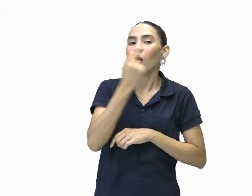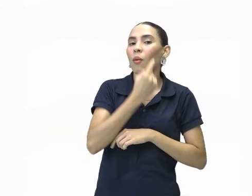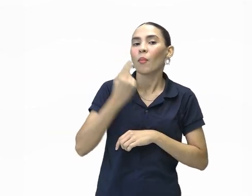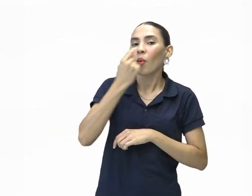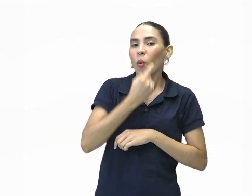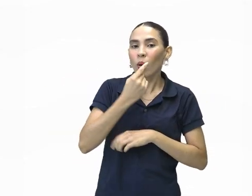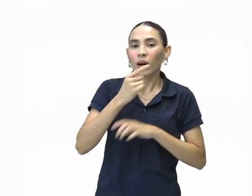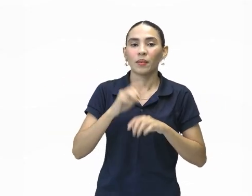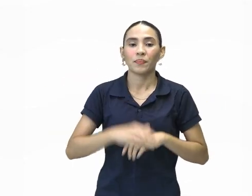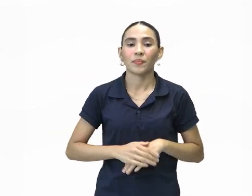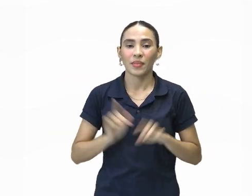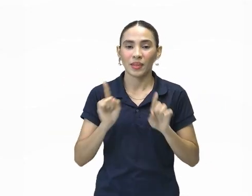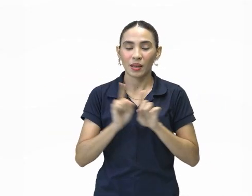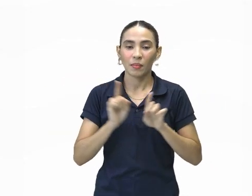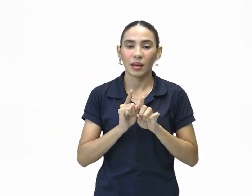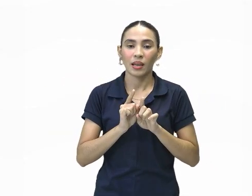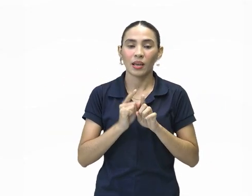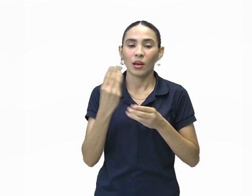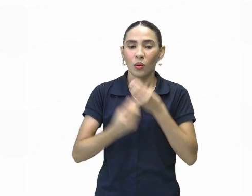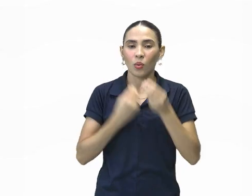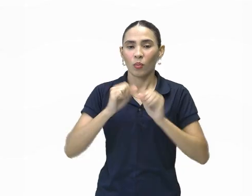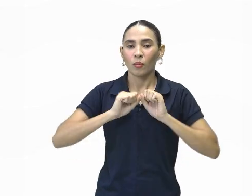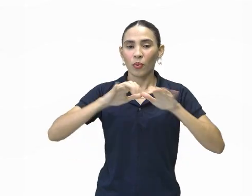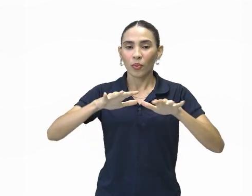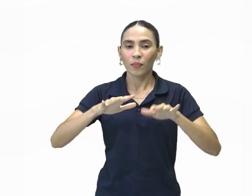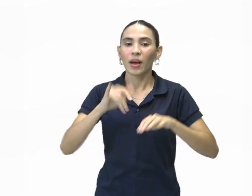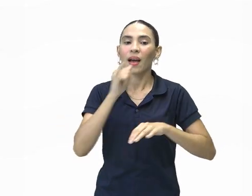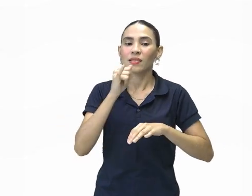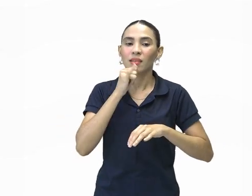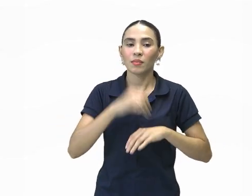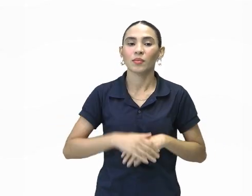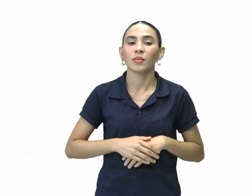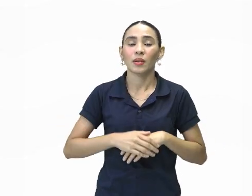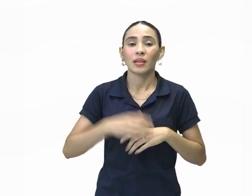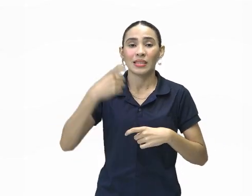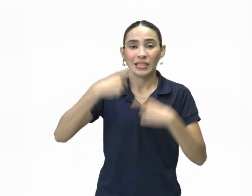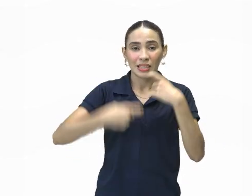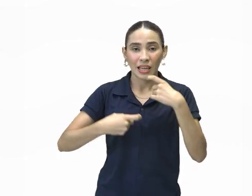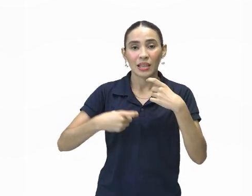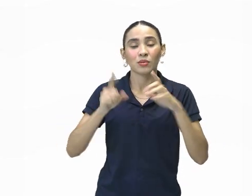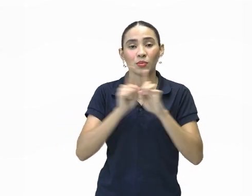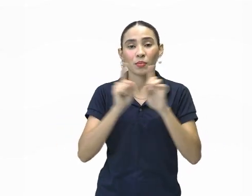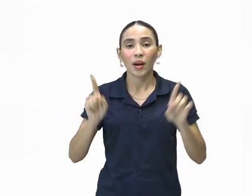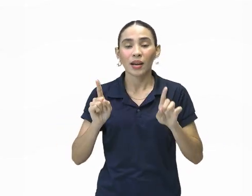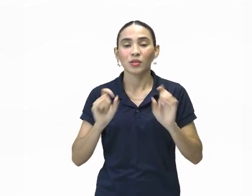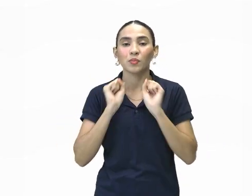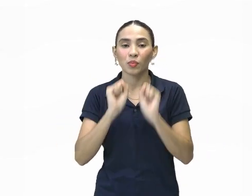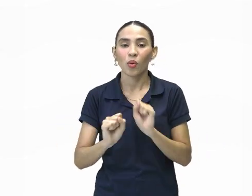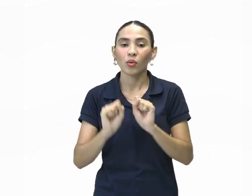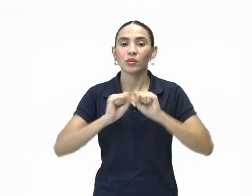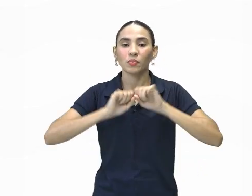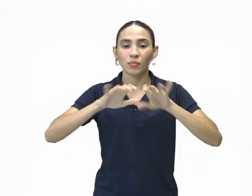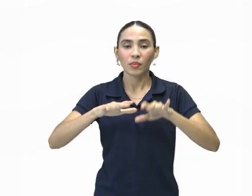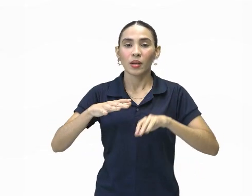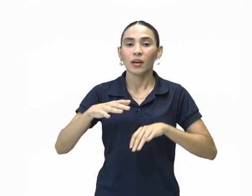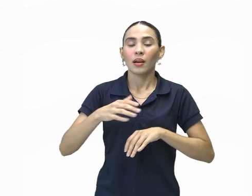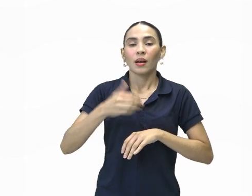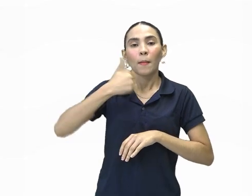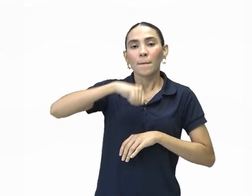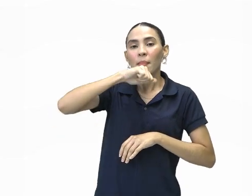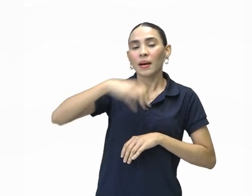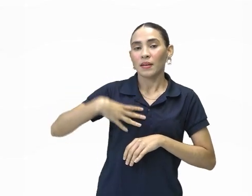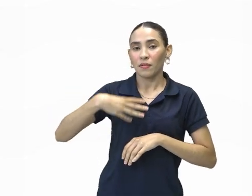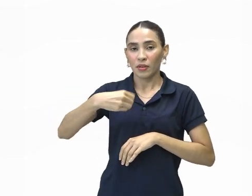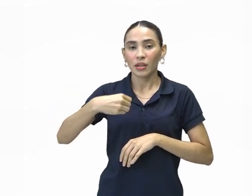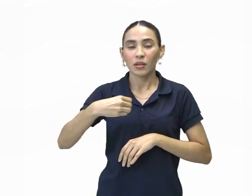A transmissão se dá predominantemente por via sexual, mas também pode ser passada de mãe para